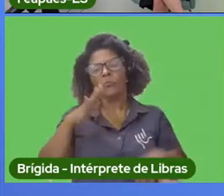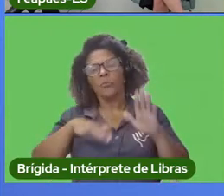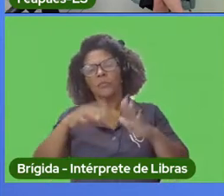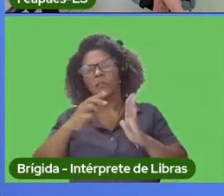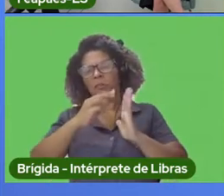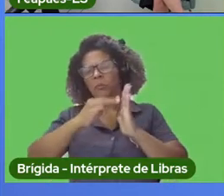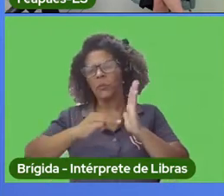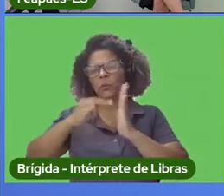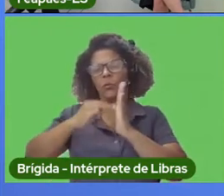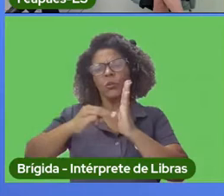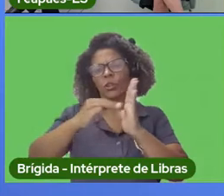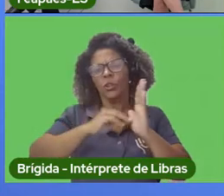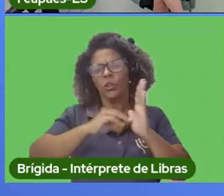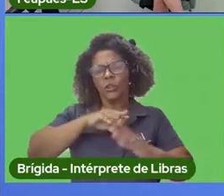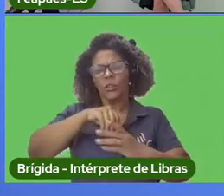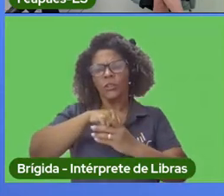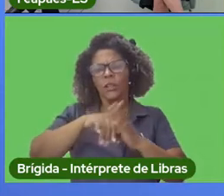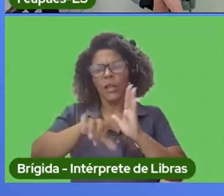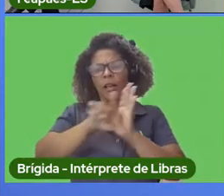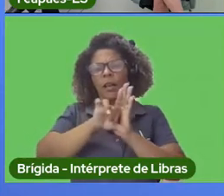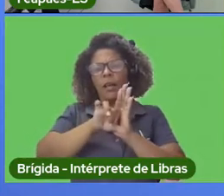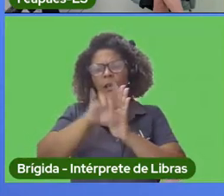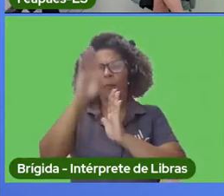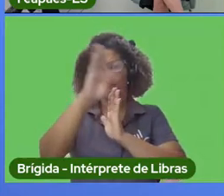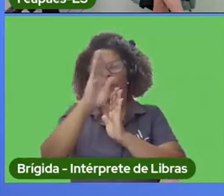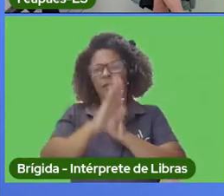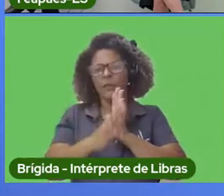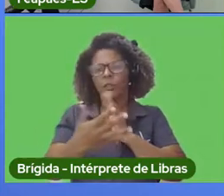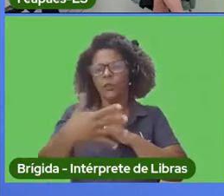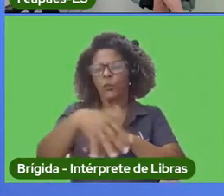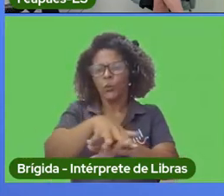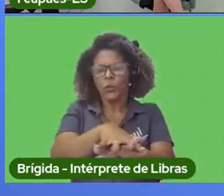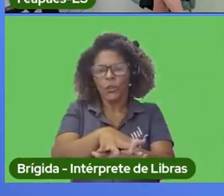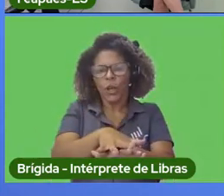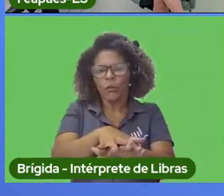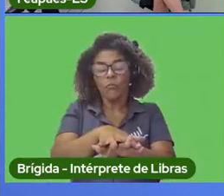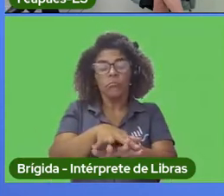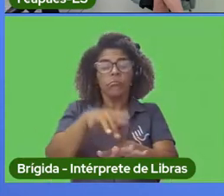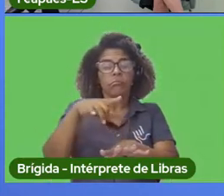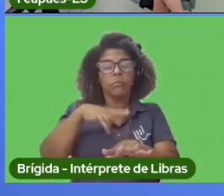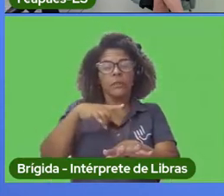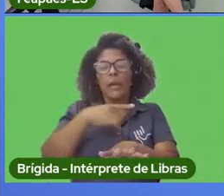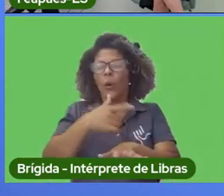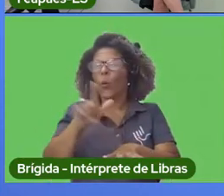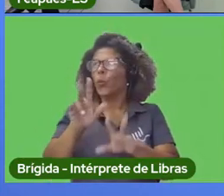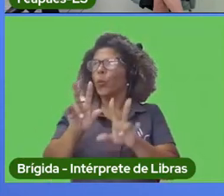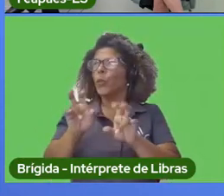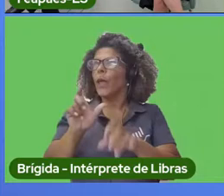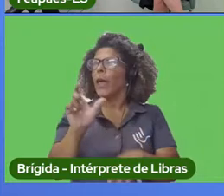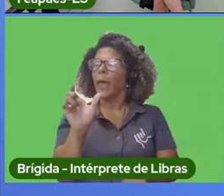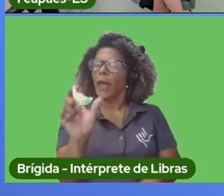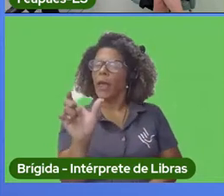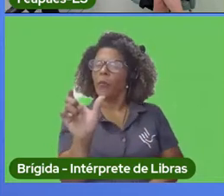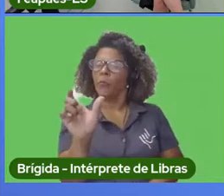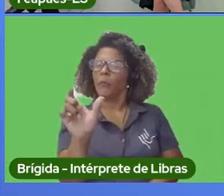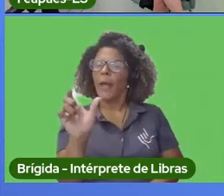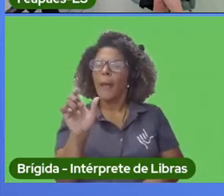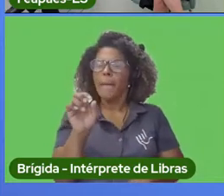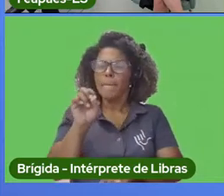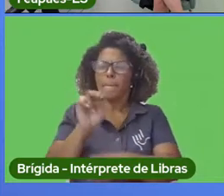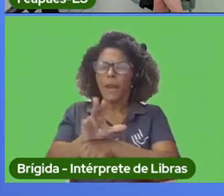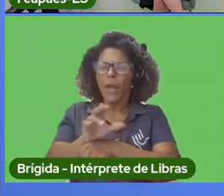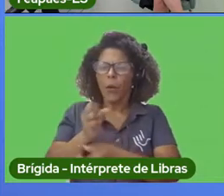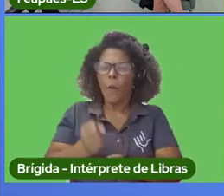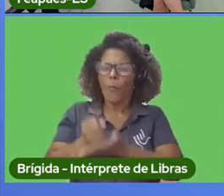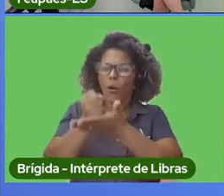vem, né, na Lei Brasileira de Inclusão, ela tem até um outro termo, não é exatamente emprego apoiado,